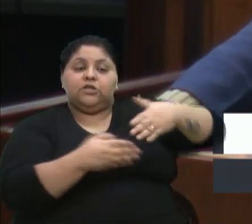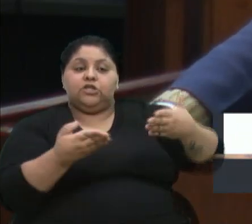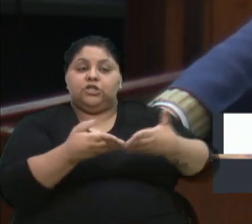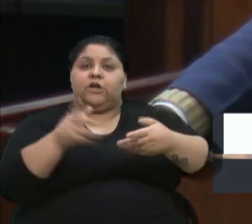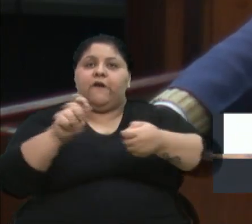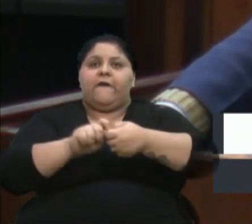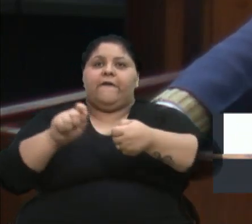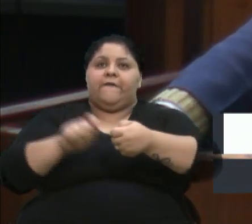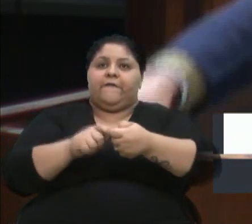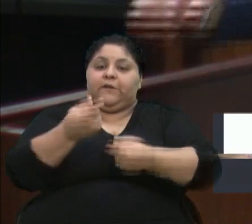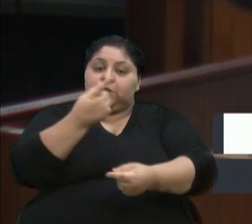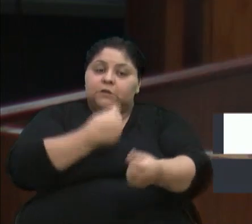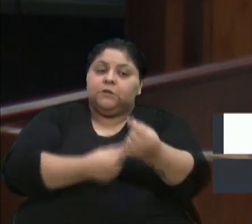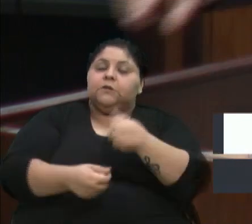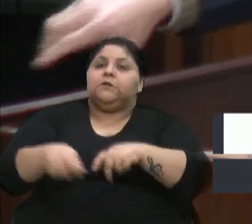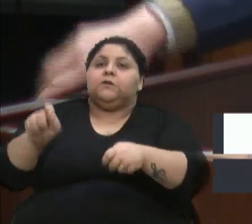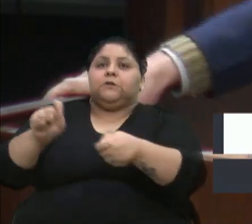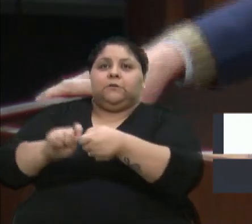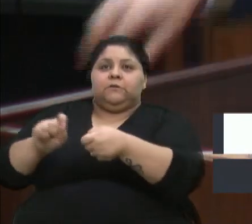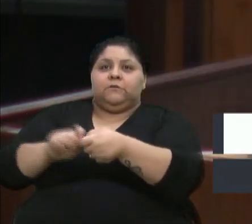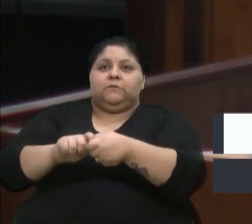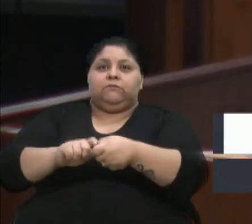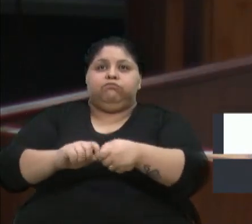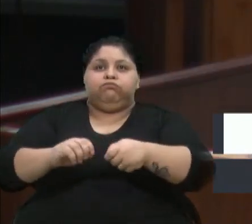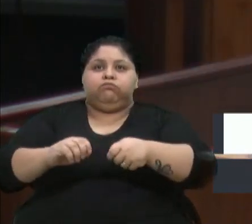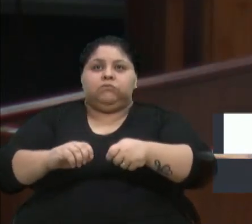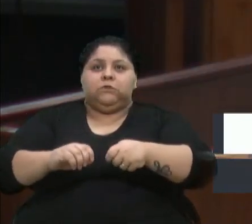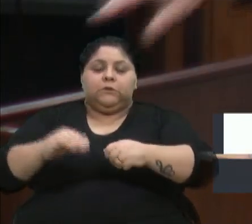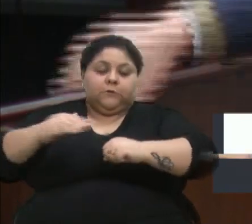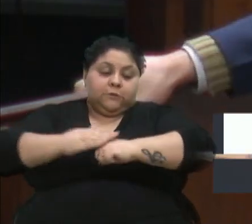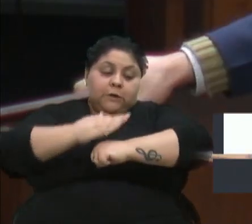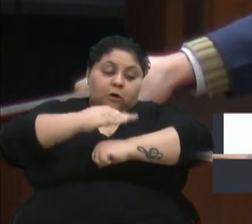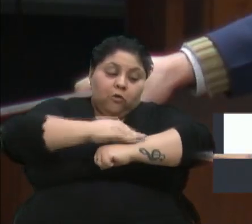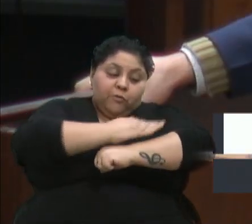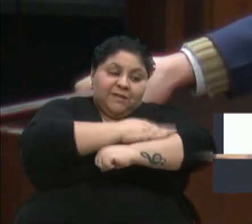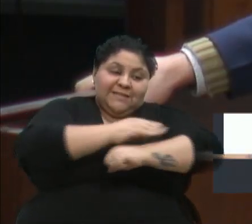orçamentos para fazer a pavimentação comunitária que está em lei.